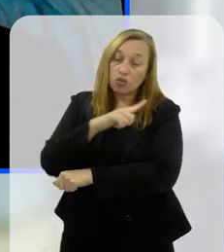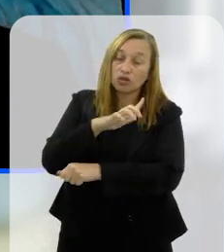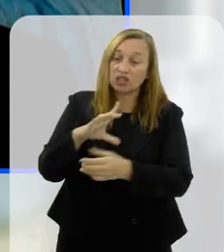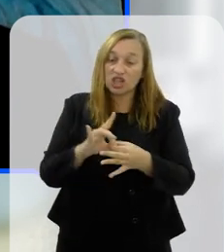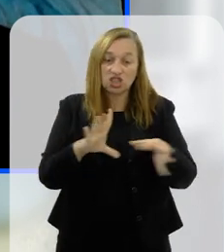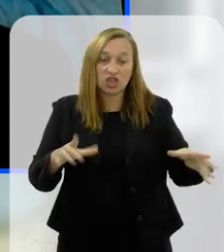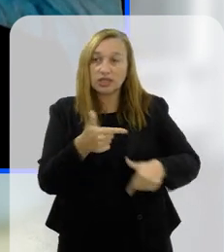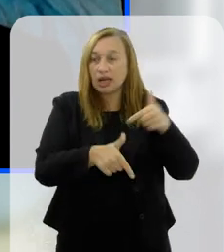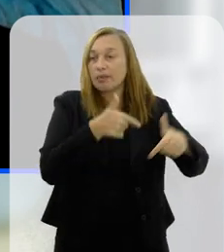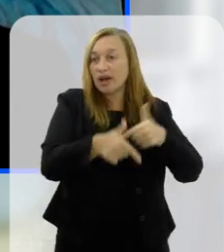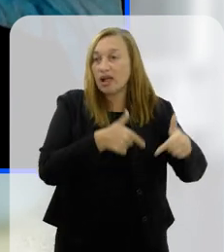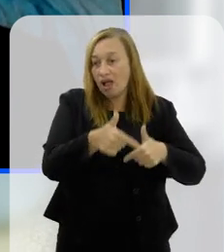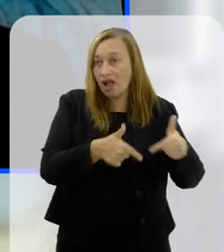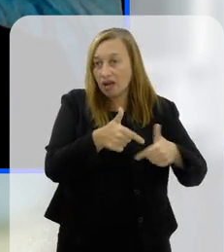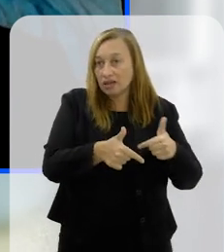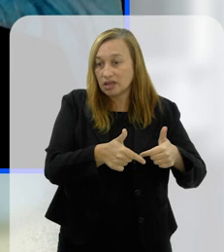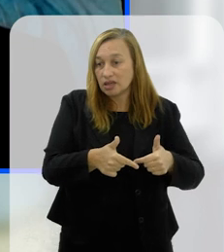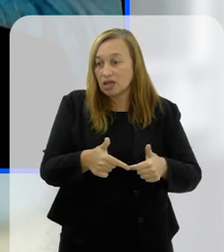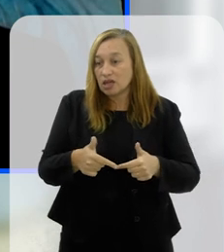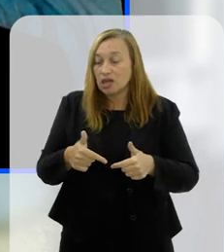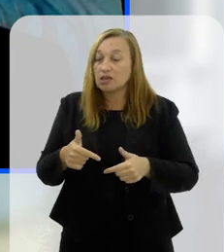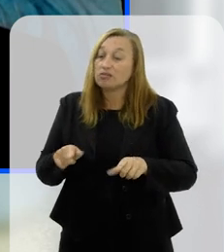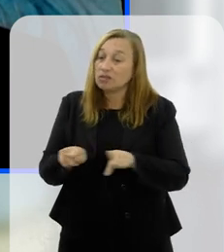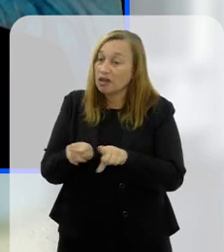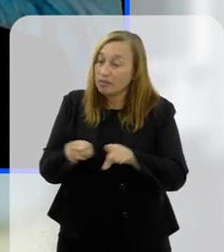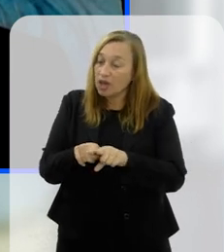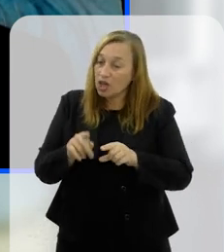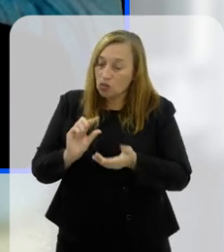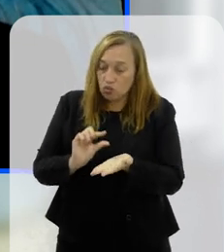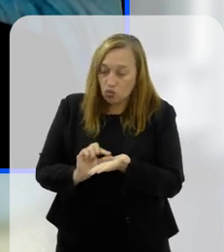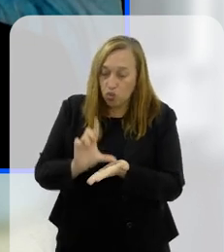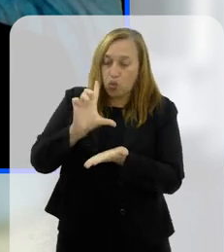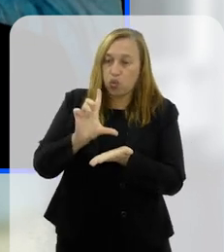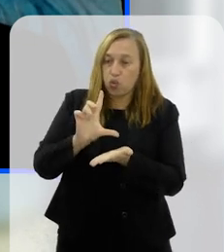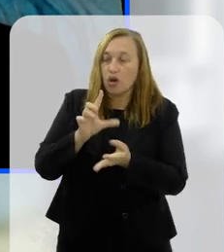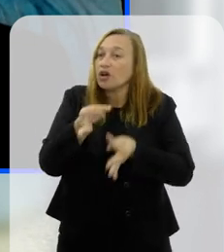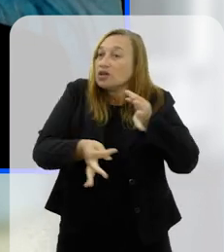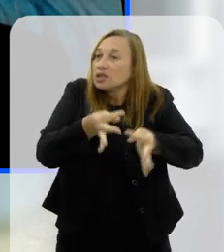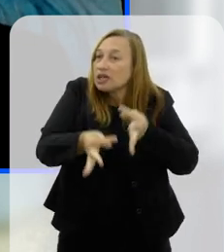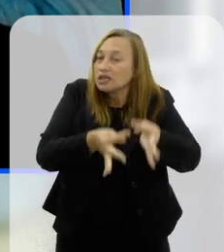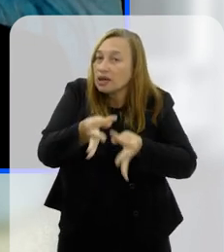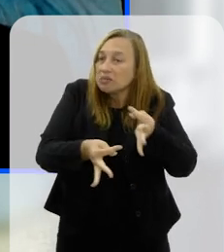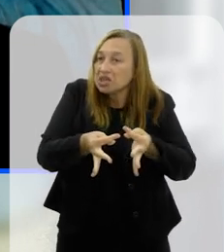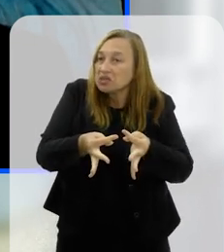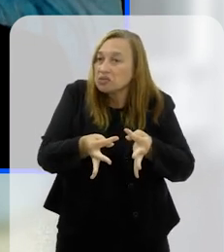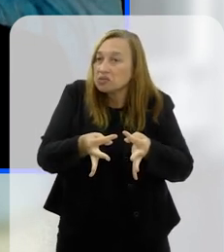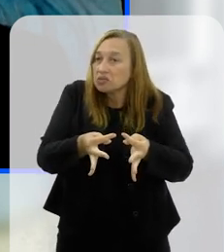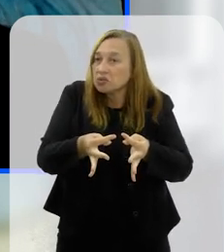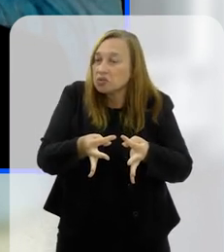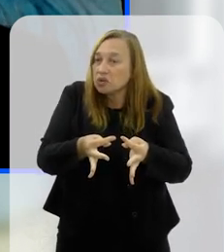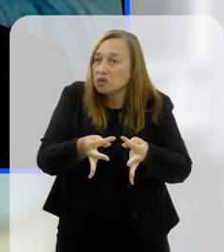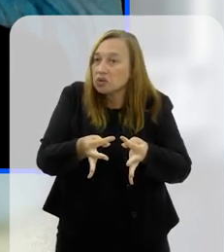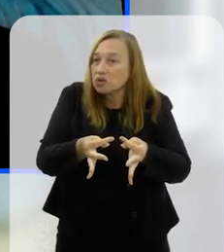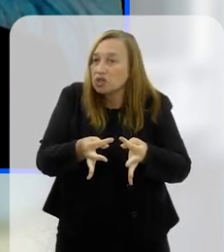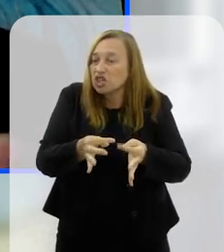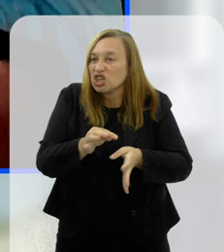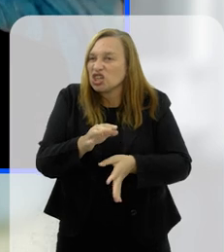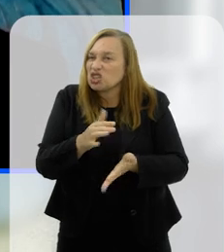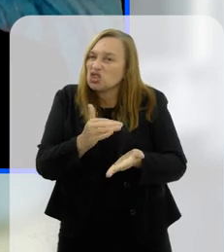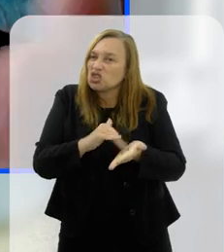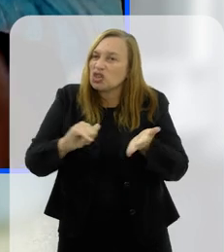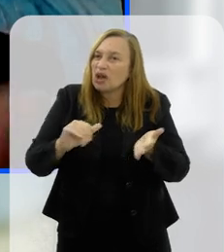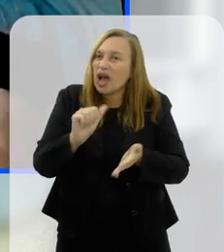né e o aumento de um custo que é o custo de tratamento um tratamento aí padrão ouro